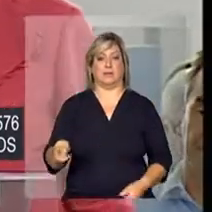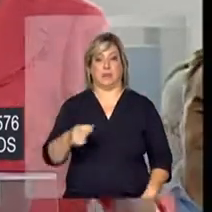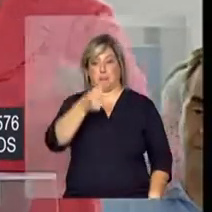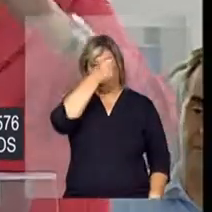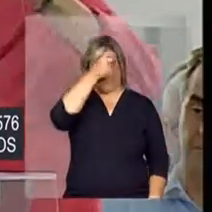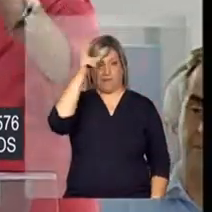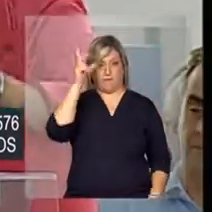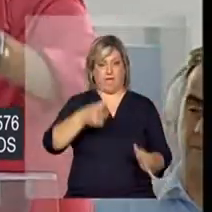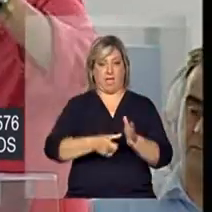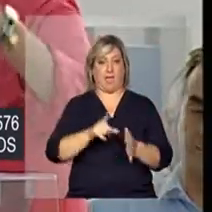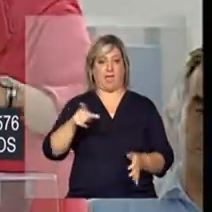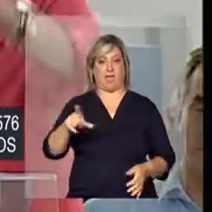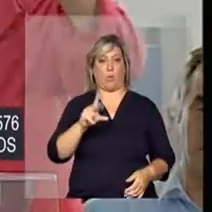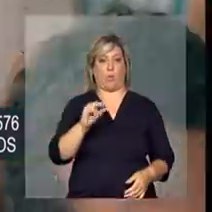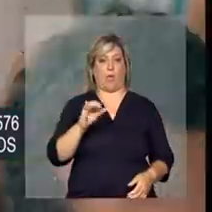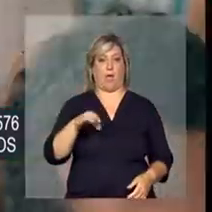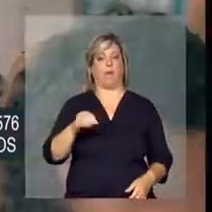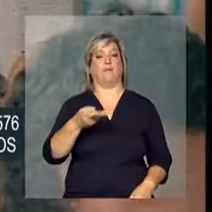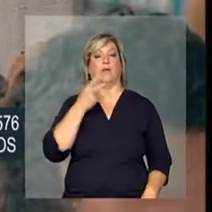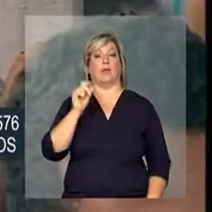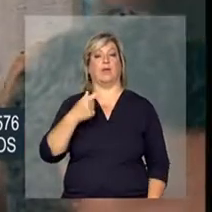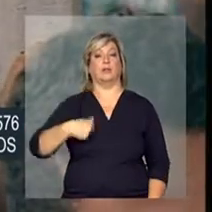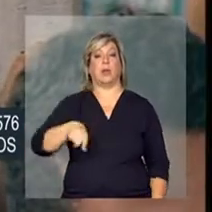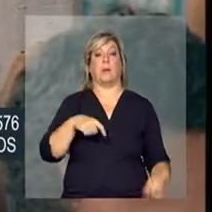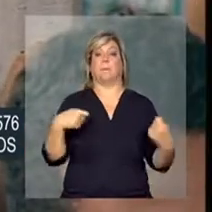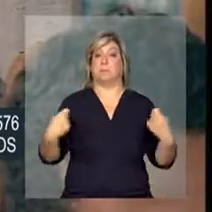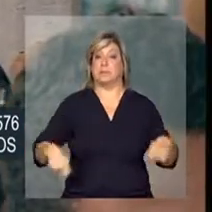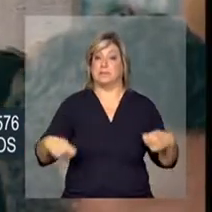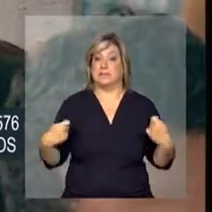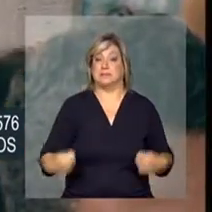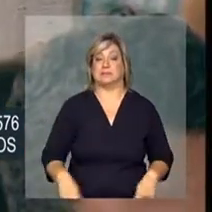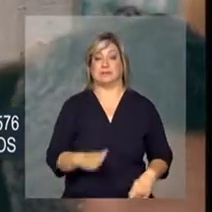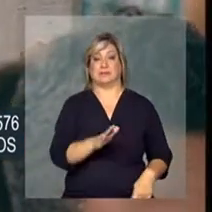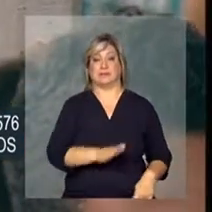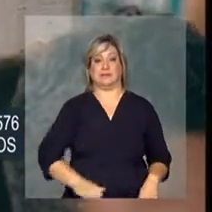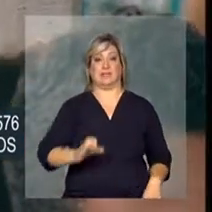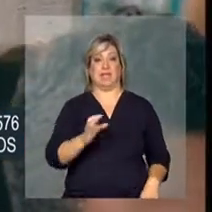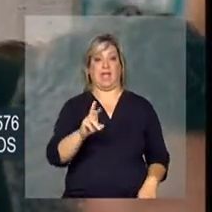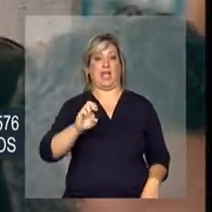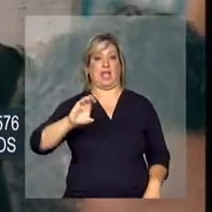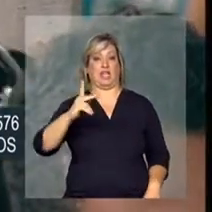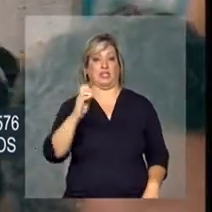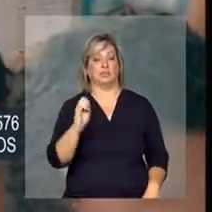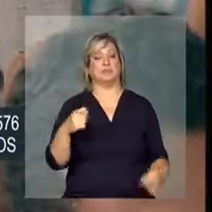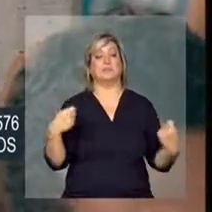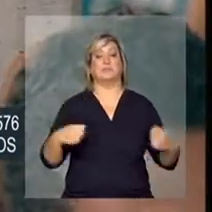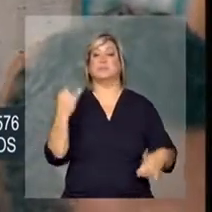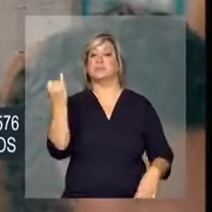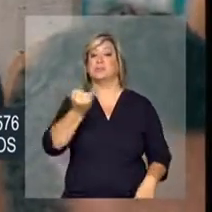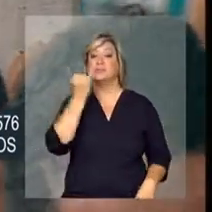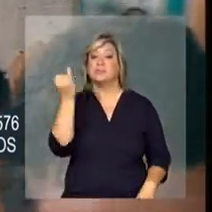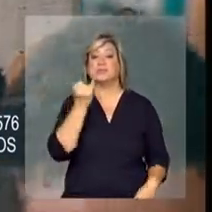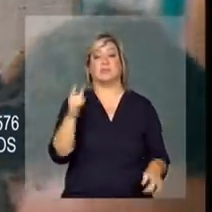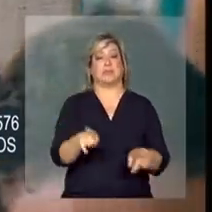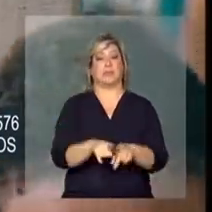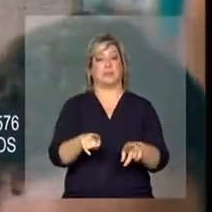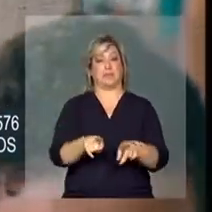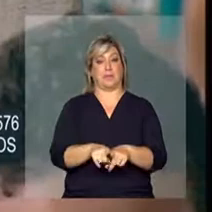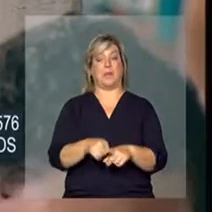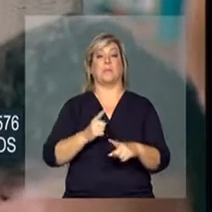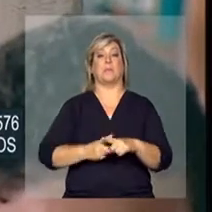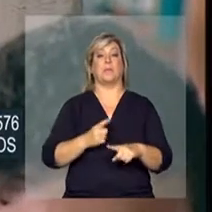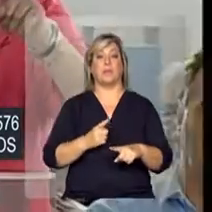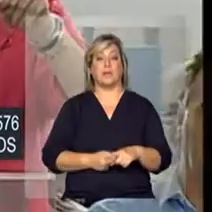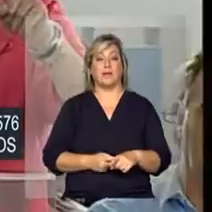Cartacho, precisamos de ter creches. Creches é importante também, porque